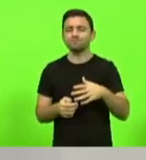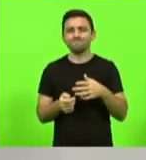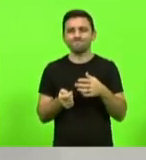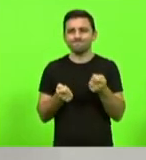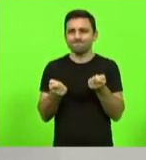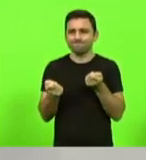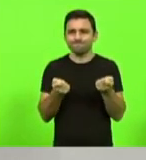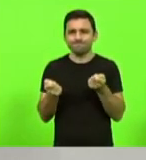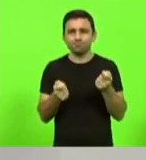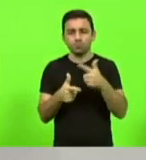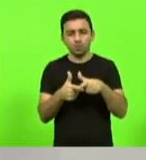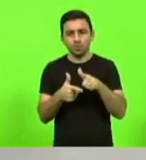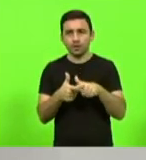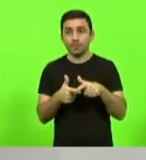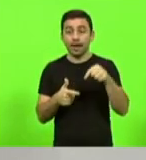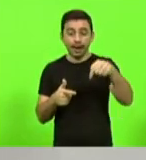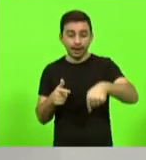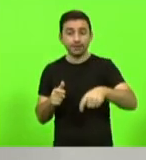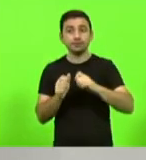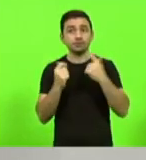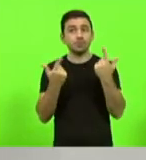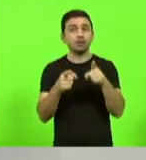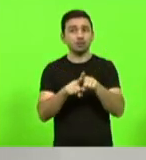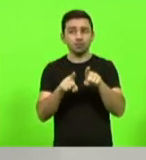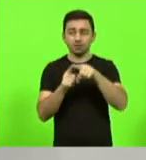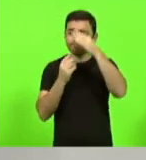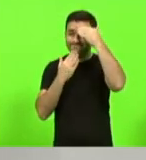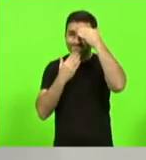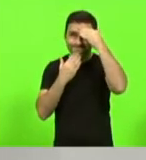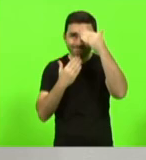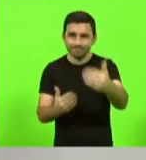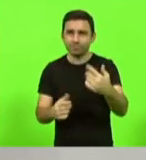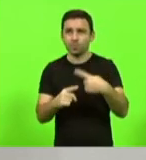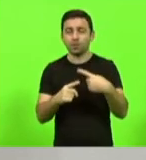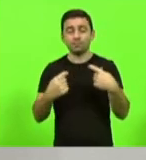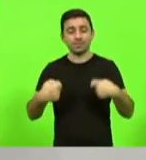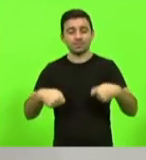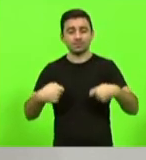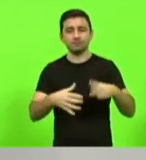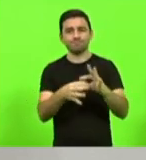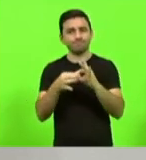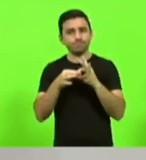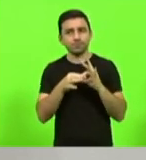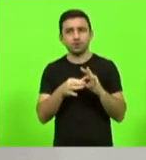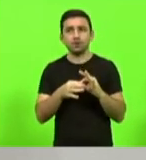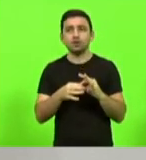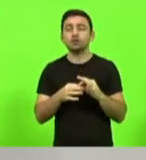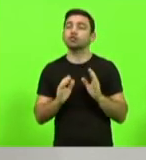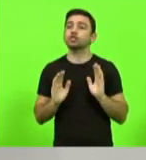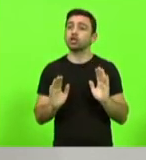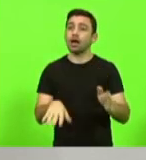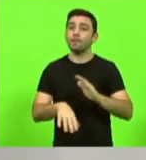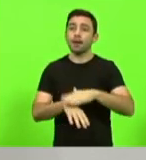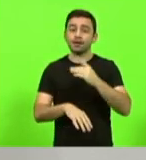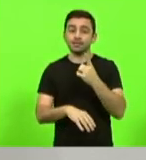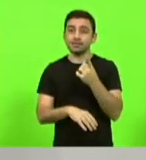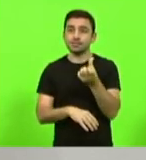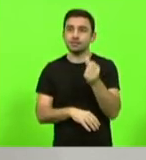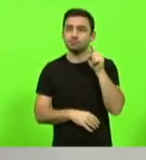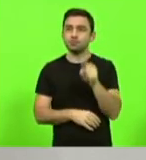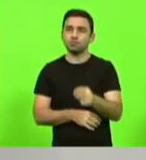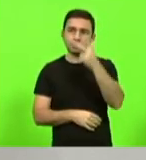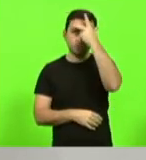que entendeu que o momento é de união, pois já foram até o momento mais de 16 mil vidas